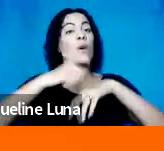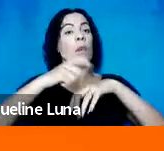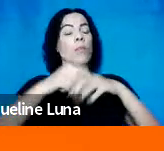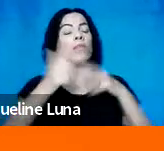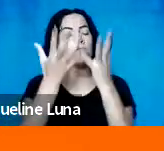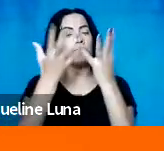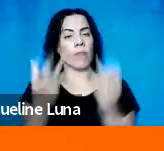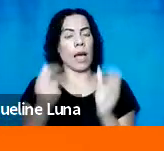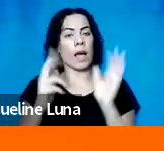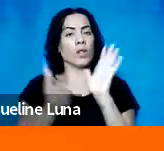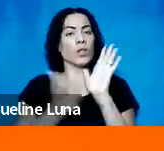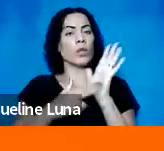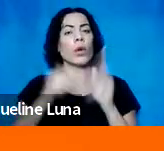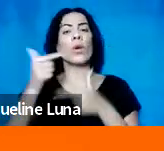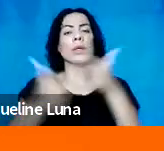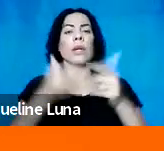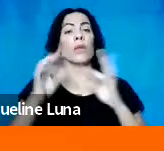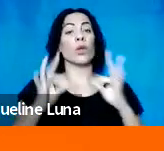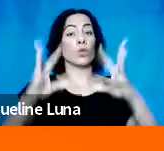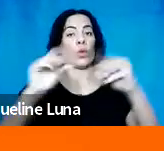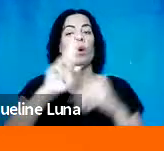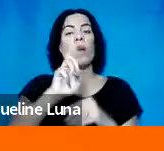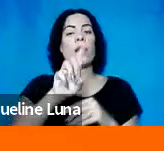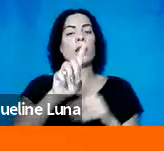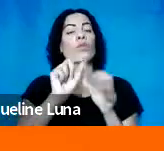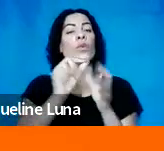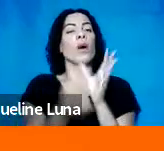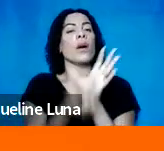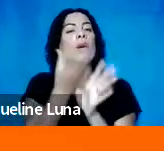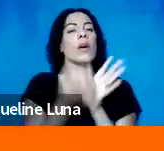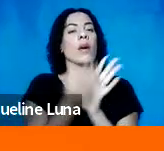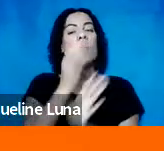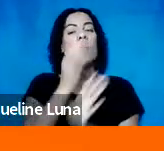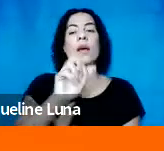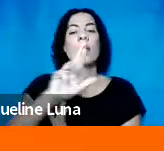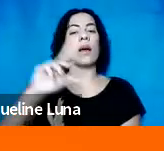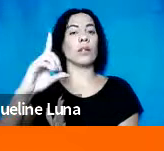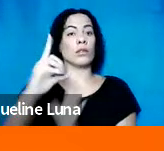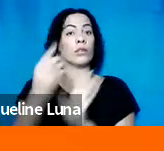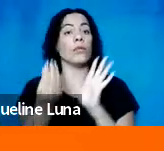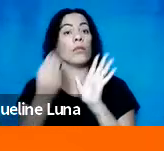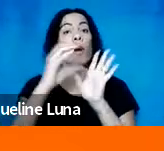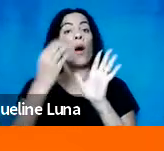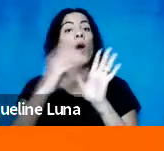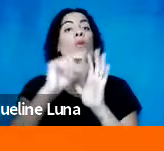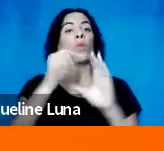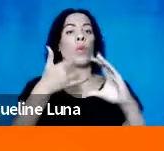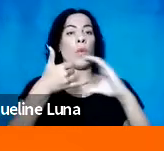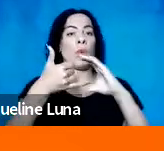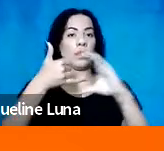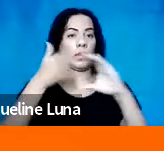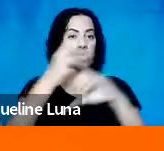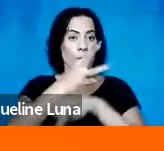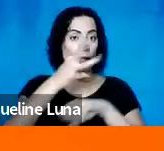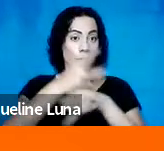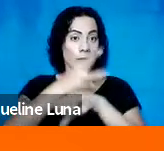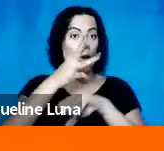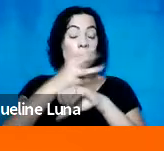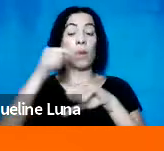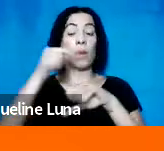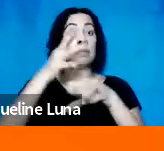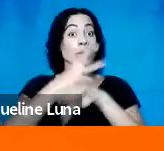trabalhava com todos em rede a produção de cards para poder entrar nas redes de WhatsApp, que é onde a coisa